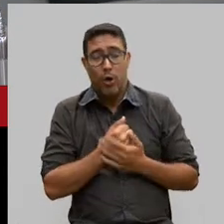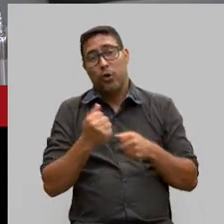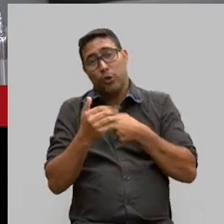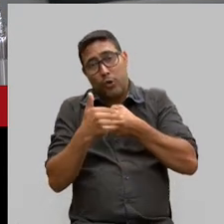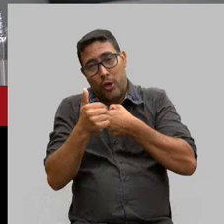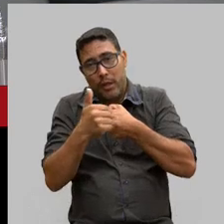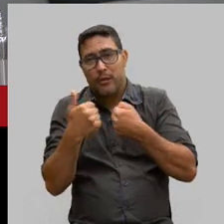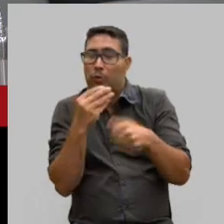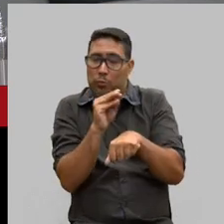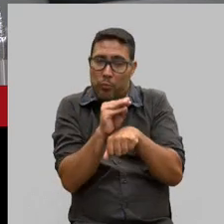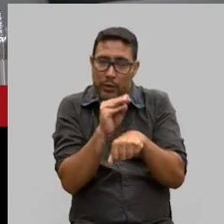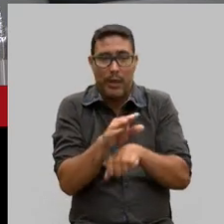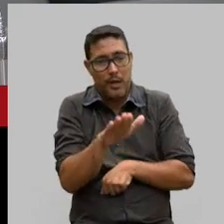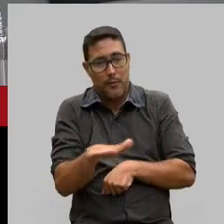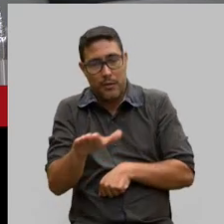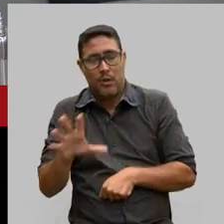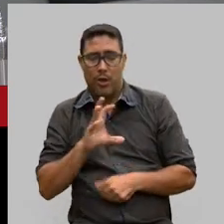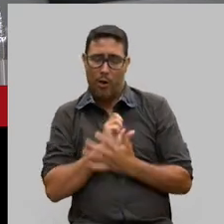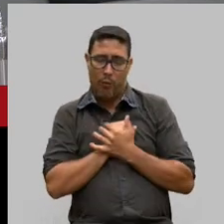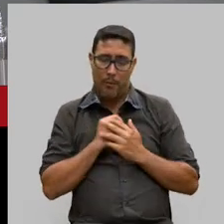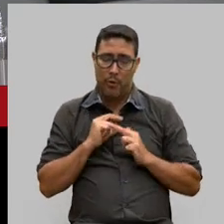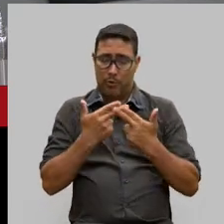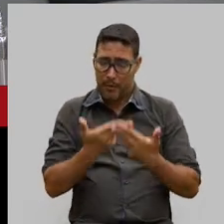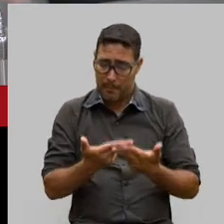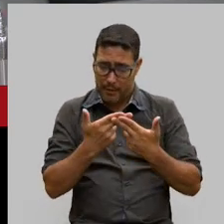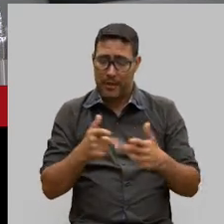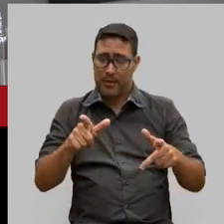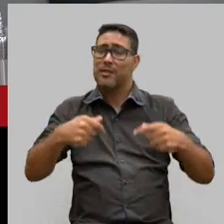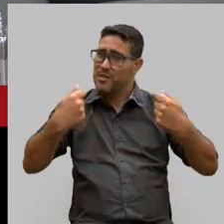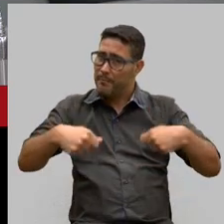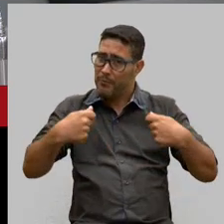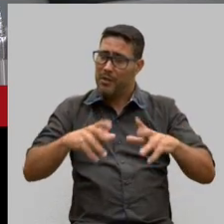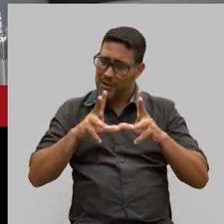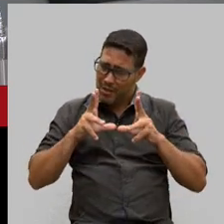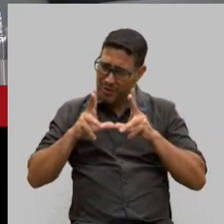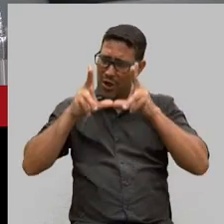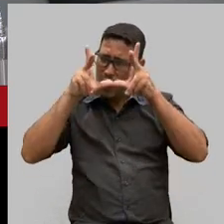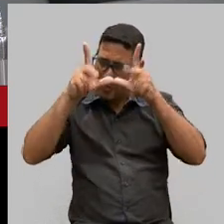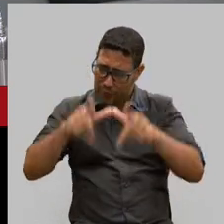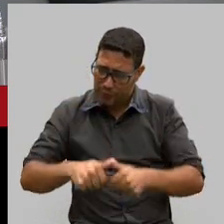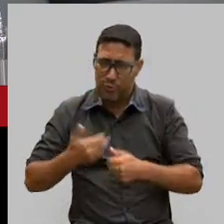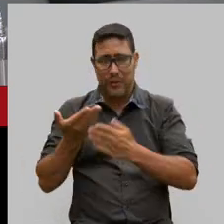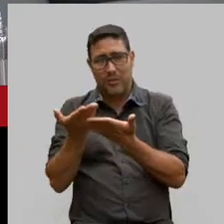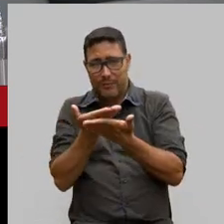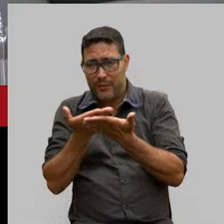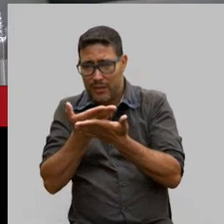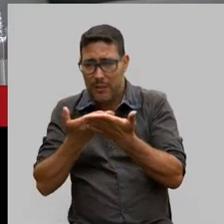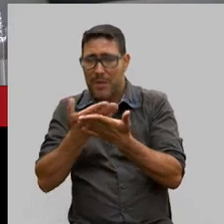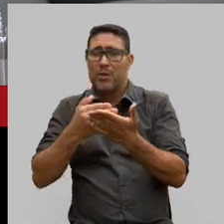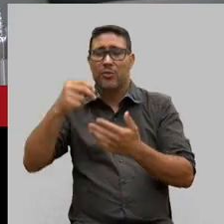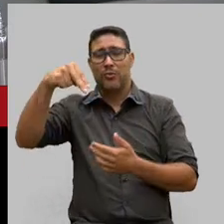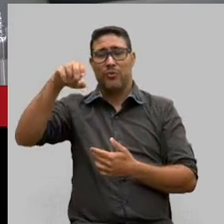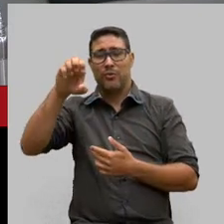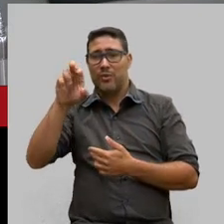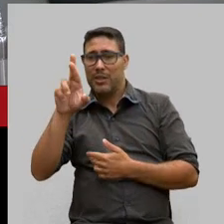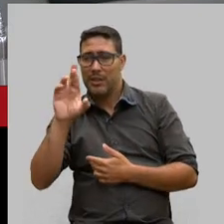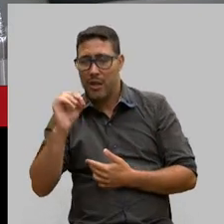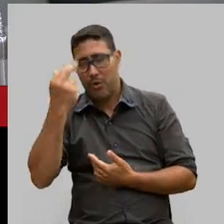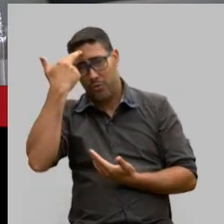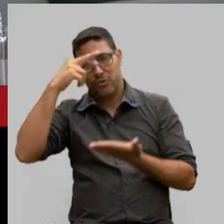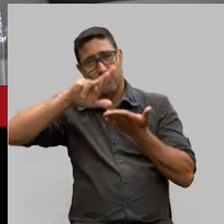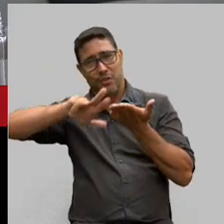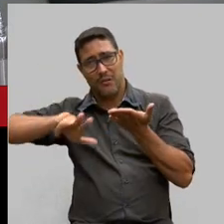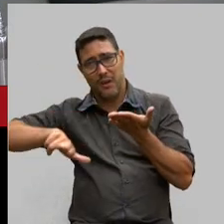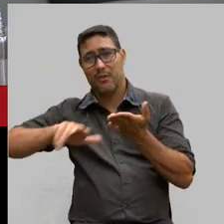amor e com paciência a qual a gente precisa tratar todos os neurodiversos todos todos os deficientes o ser